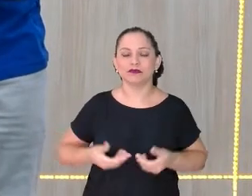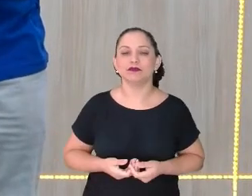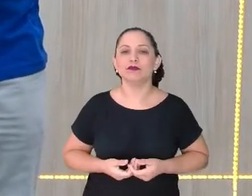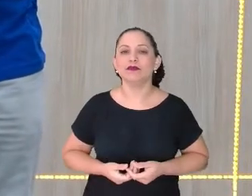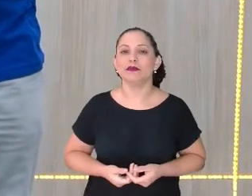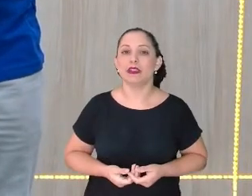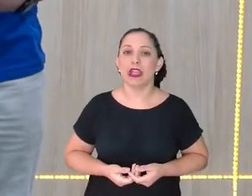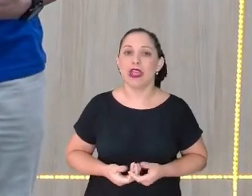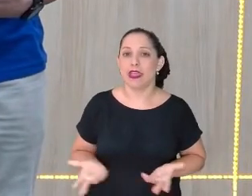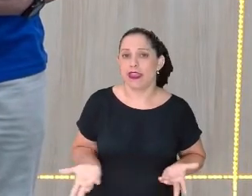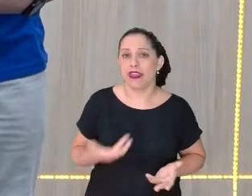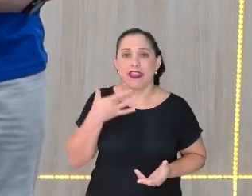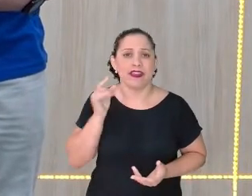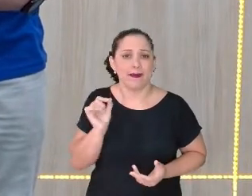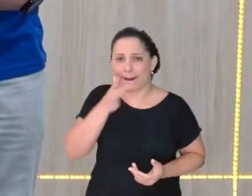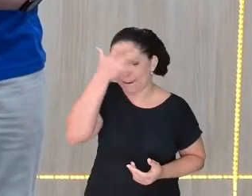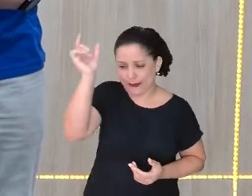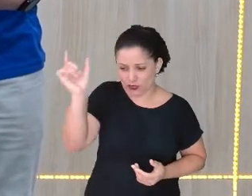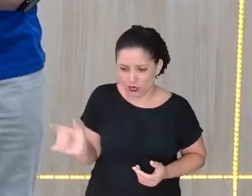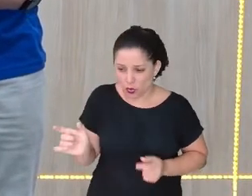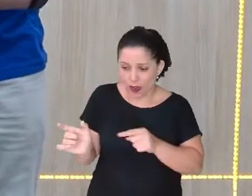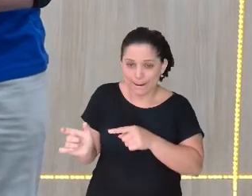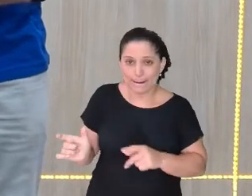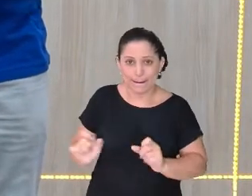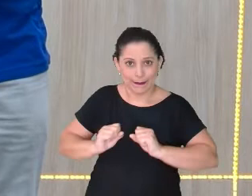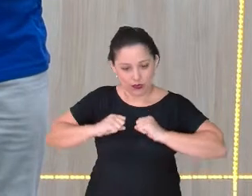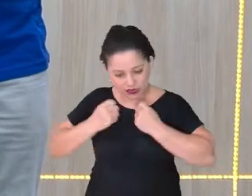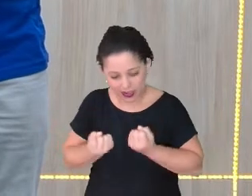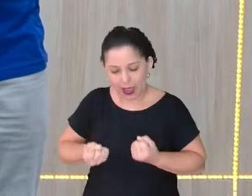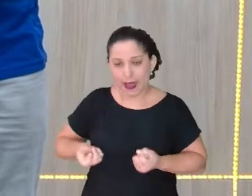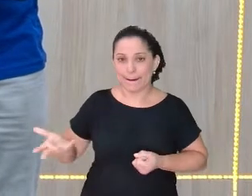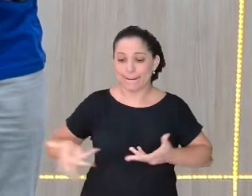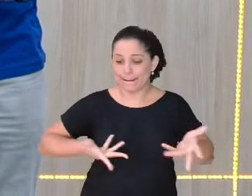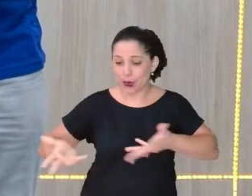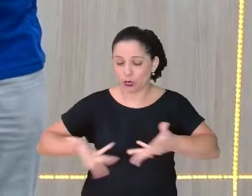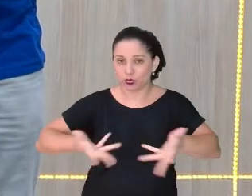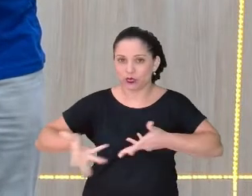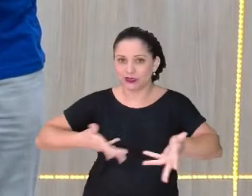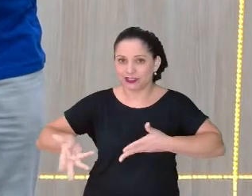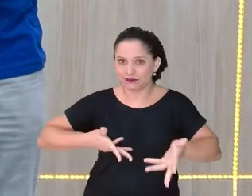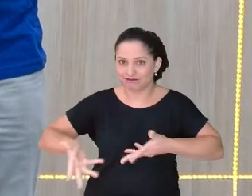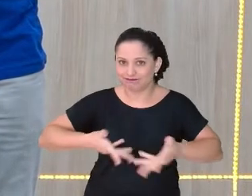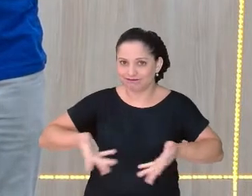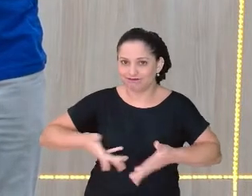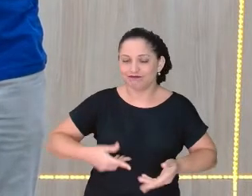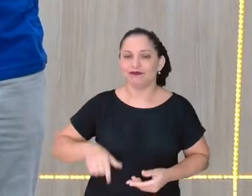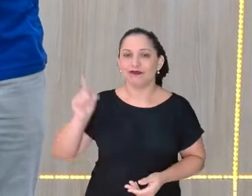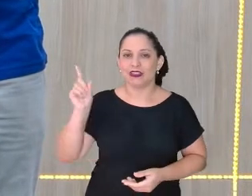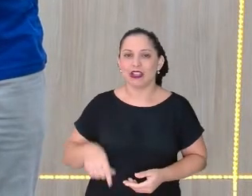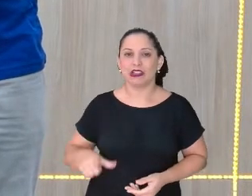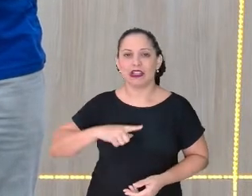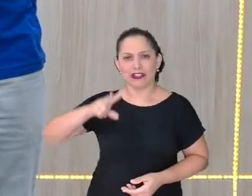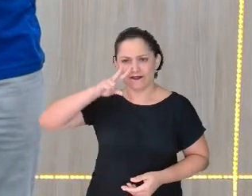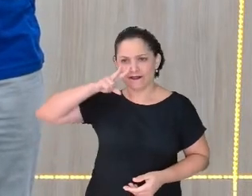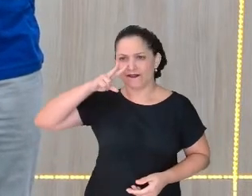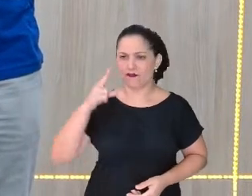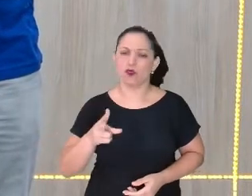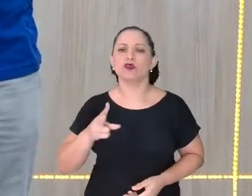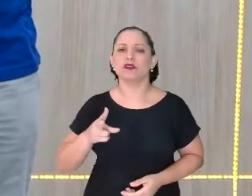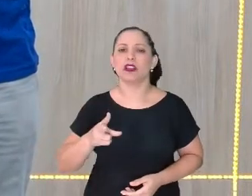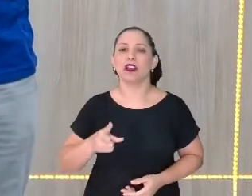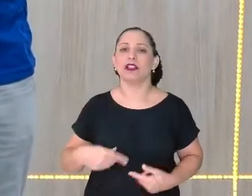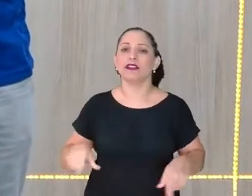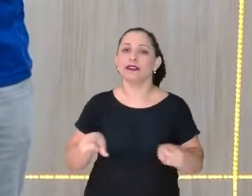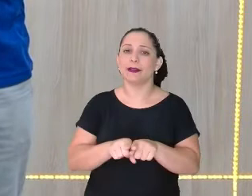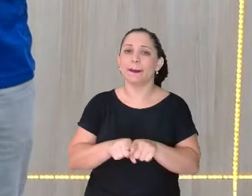quem produz, certo? Então, o modo de produção é igual a forças produtivas mais